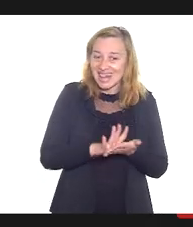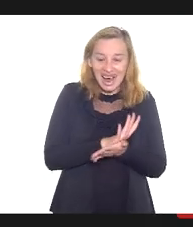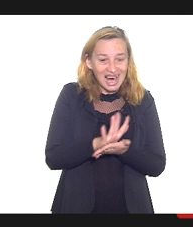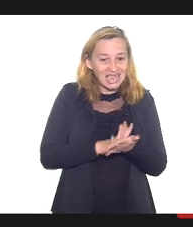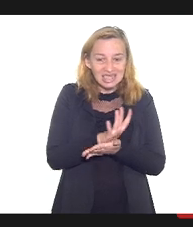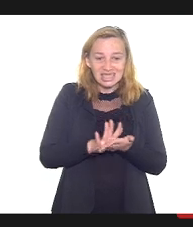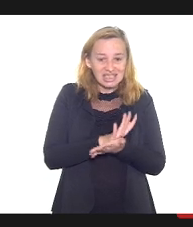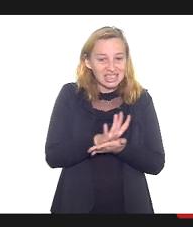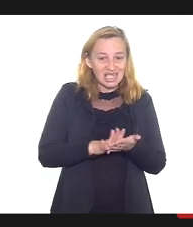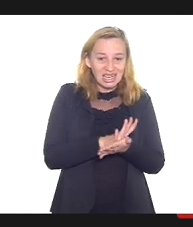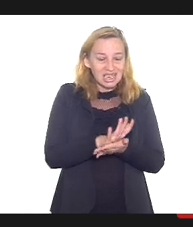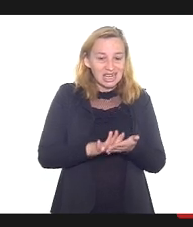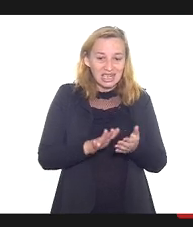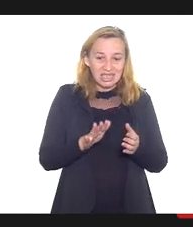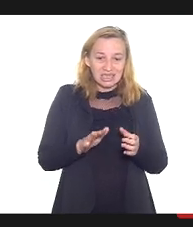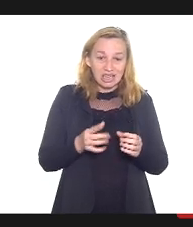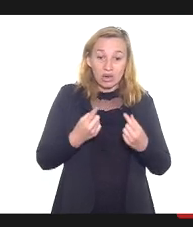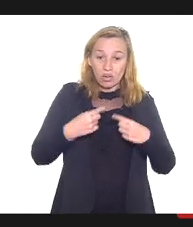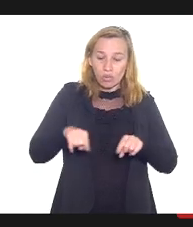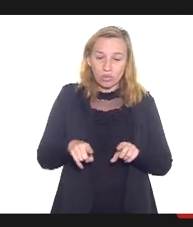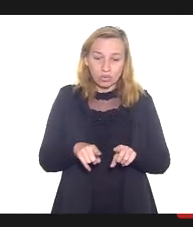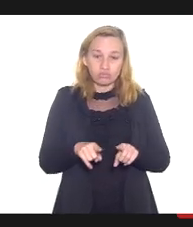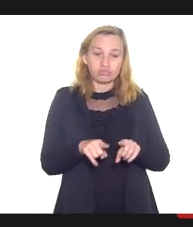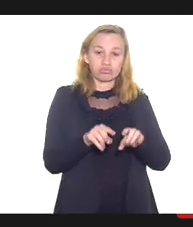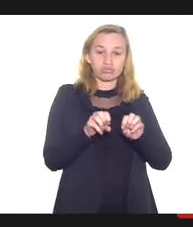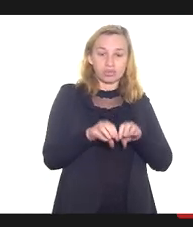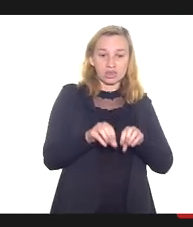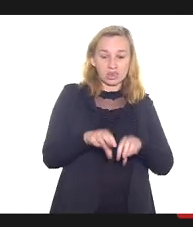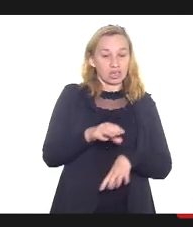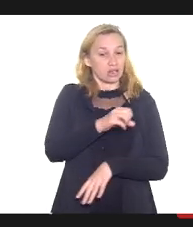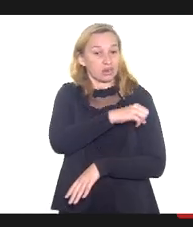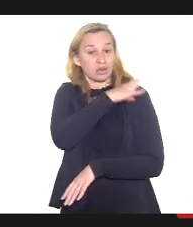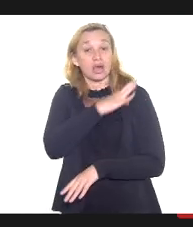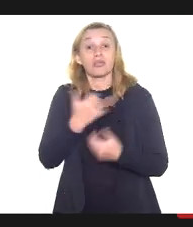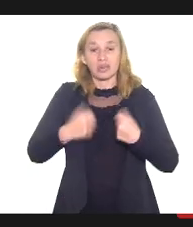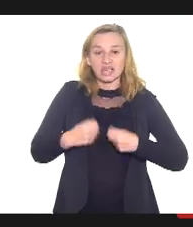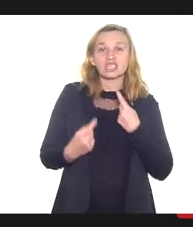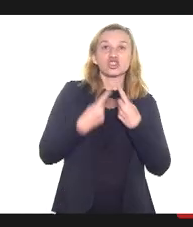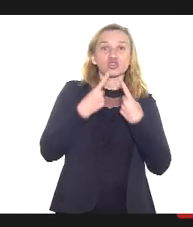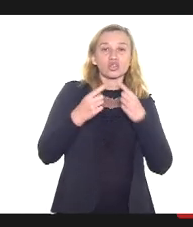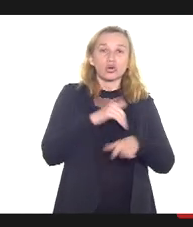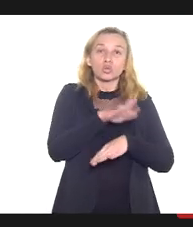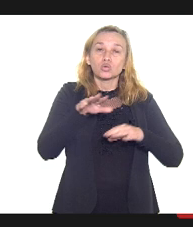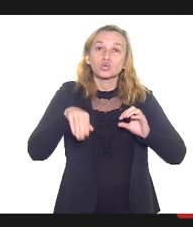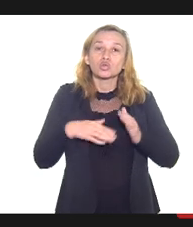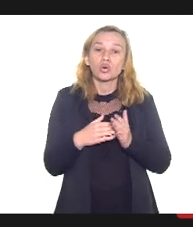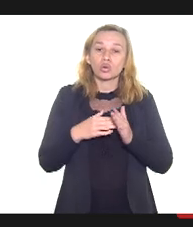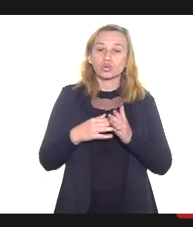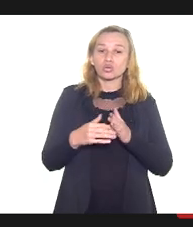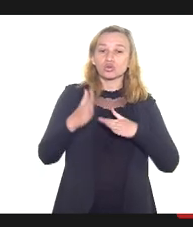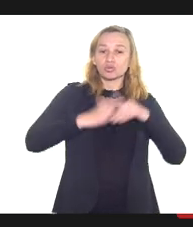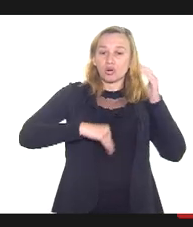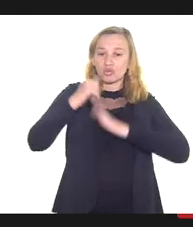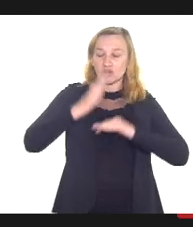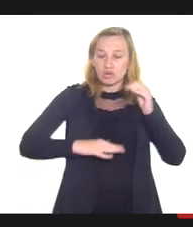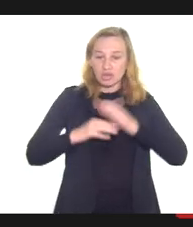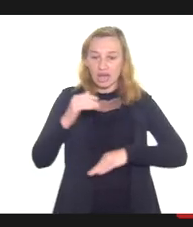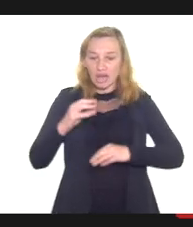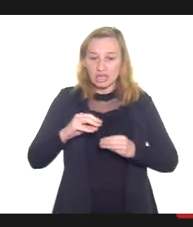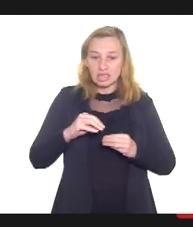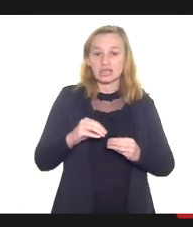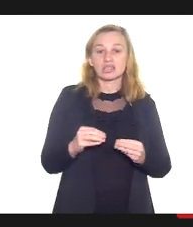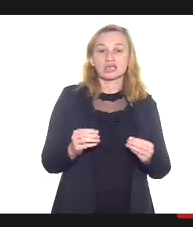ensino médio sem que haja uma grande discussão com todos os profissionais envolvidos no processo educacional, bem